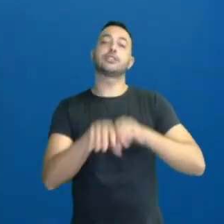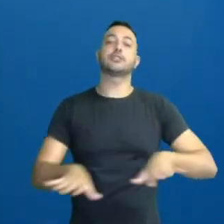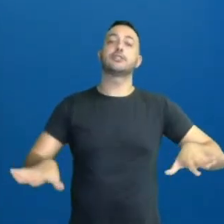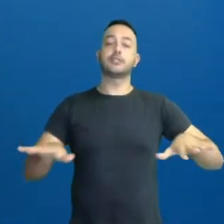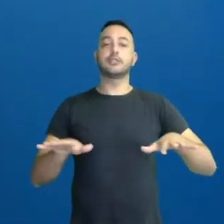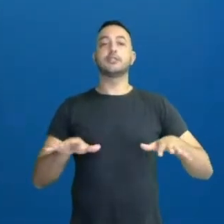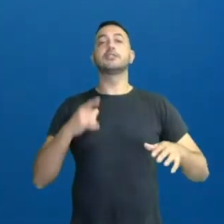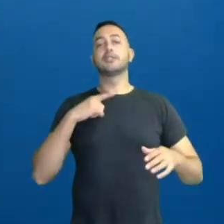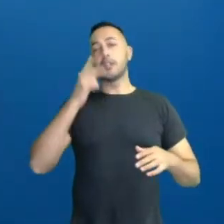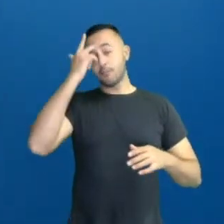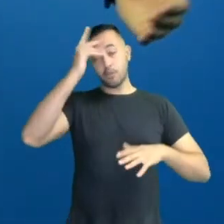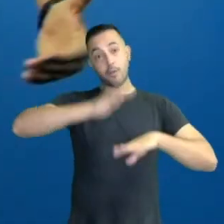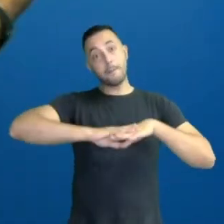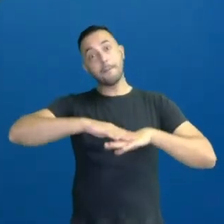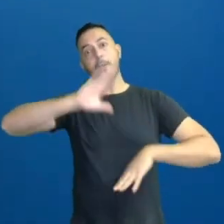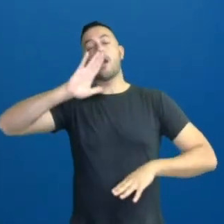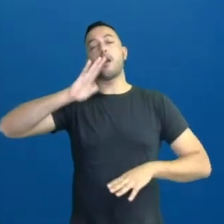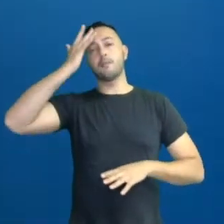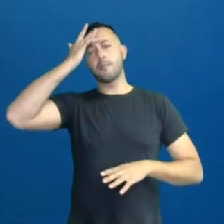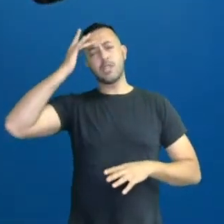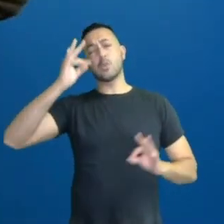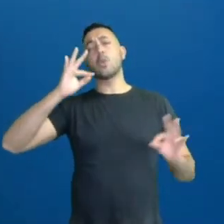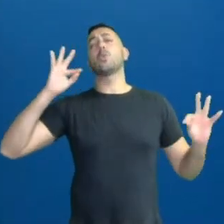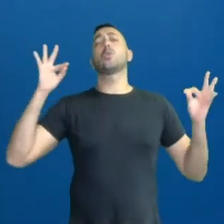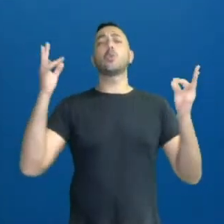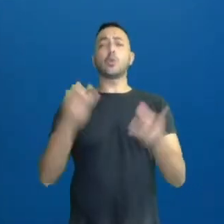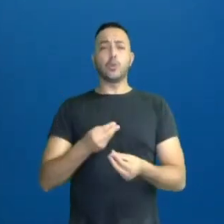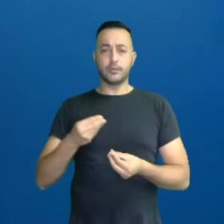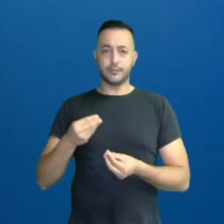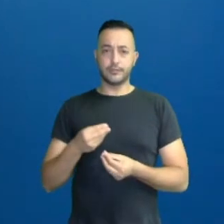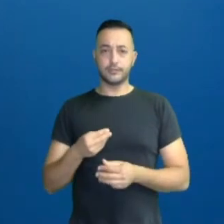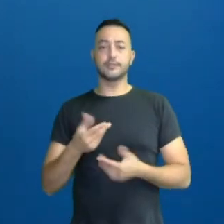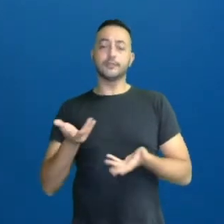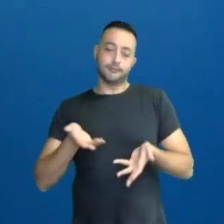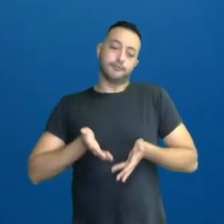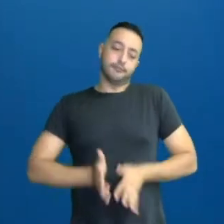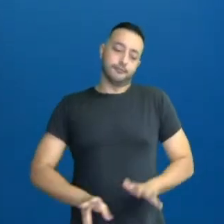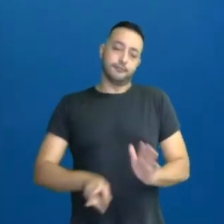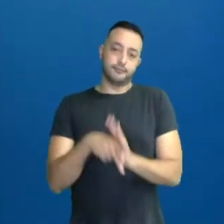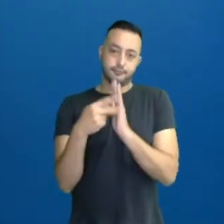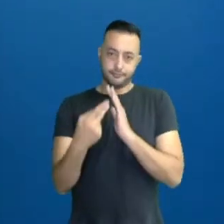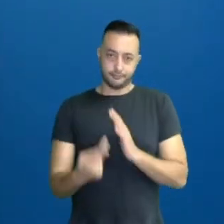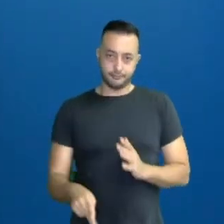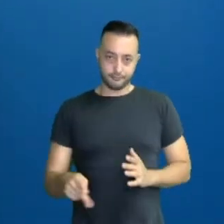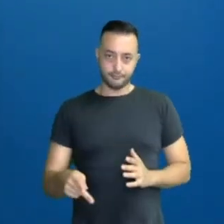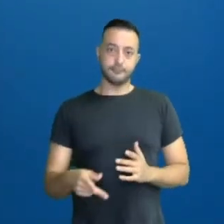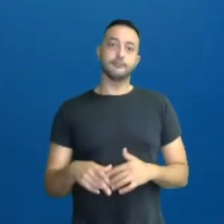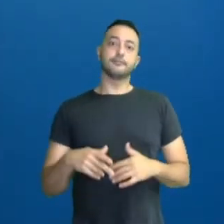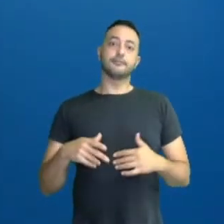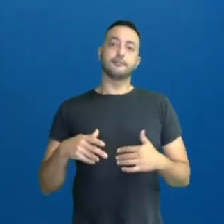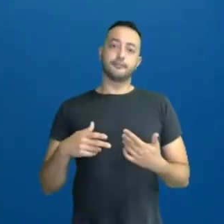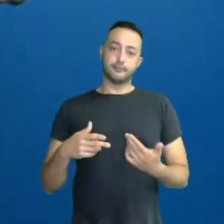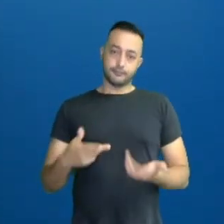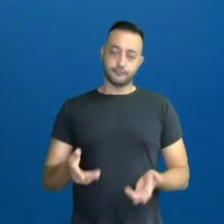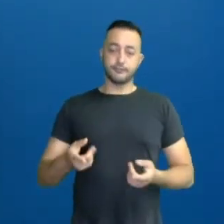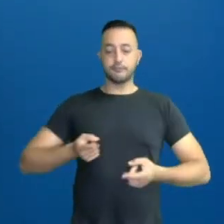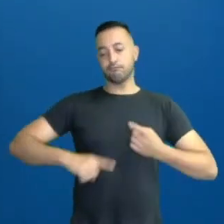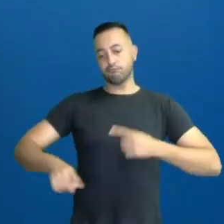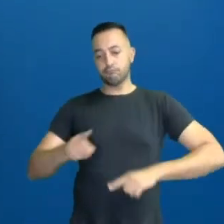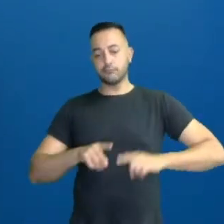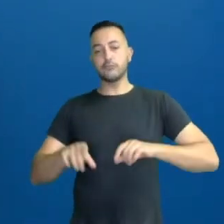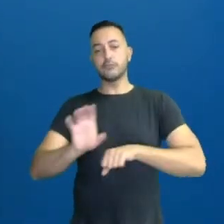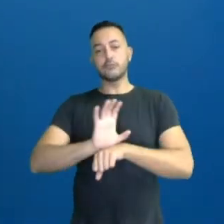né, para a maioria ou para todas as pessoas, né, que nascem em território, que estão geridos por